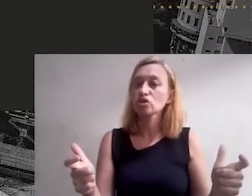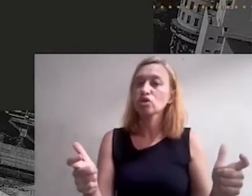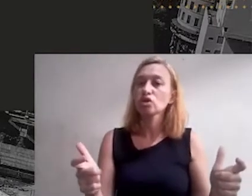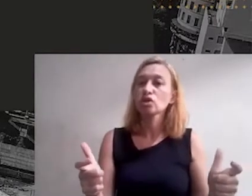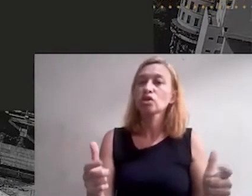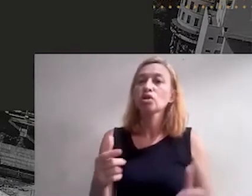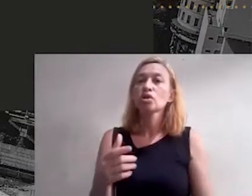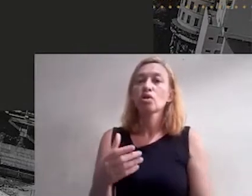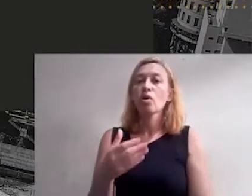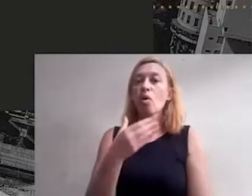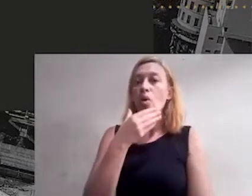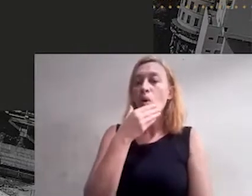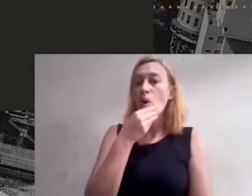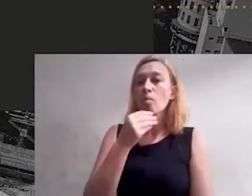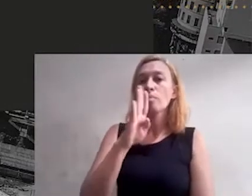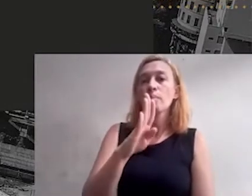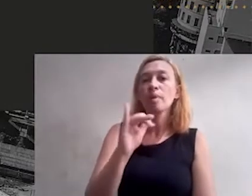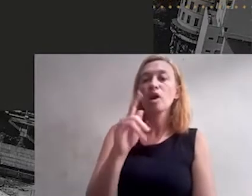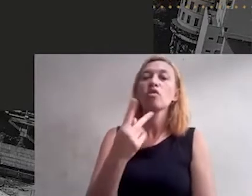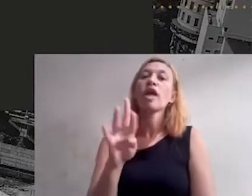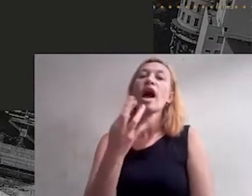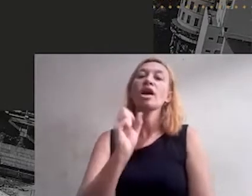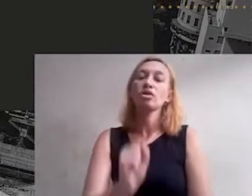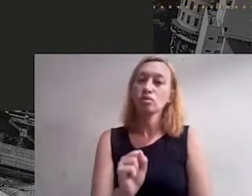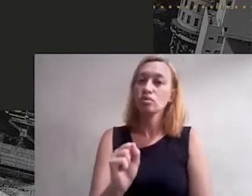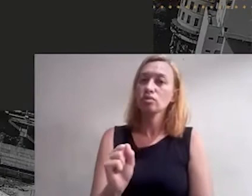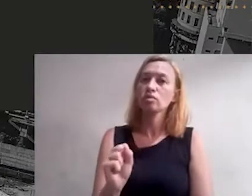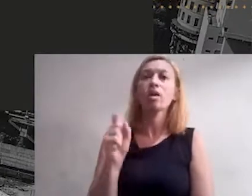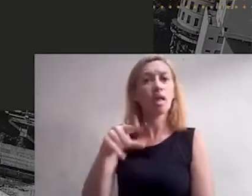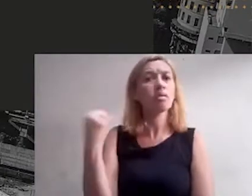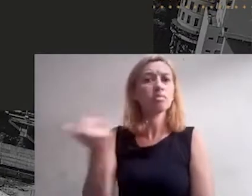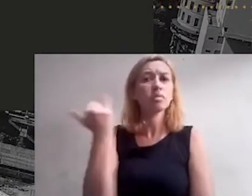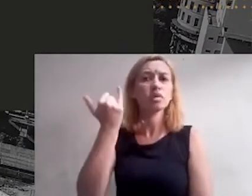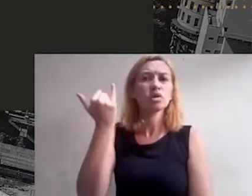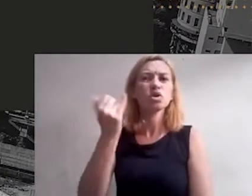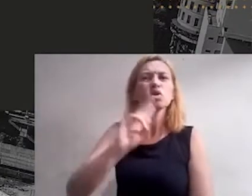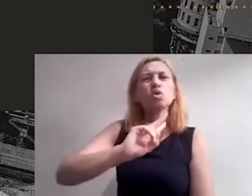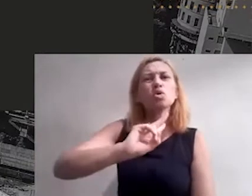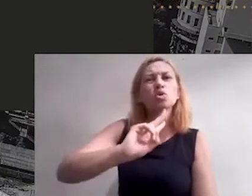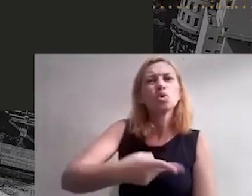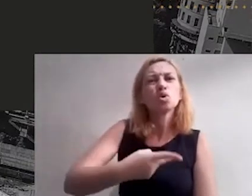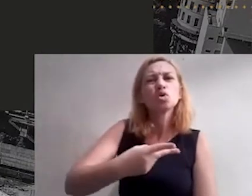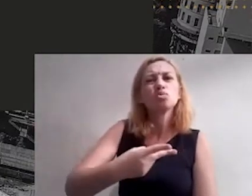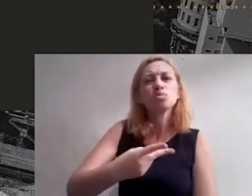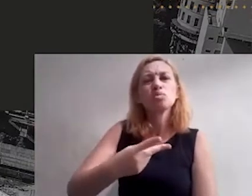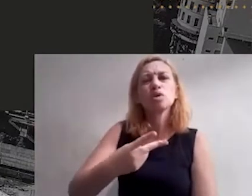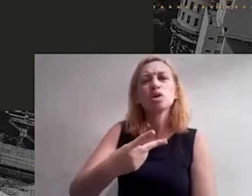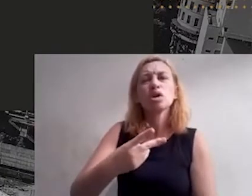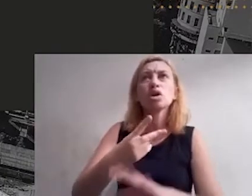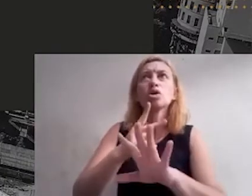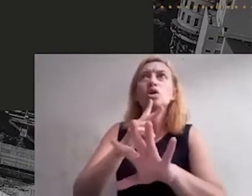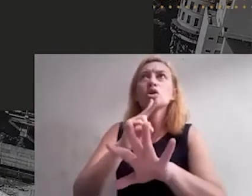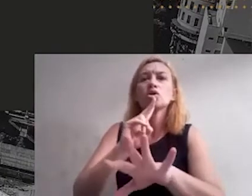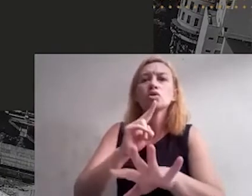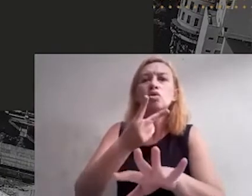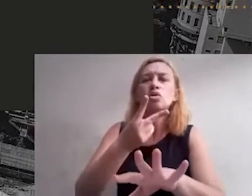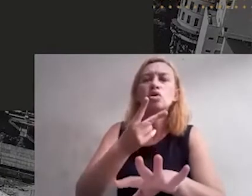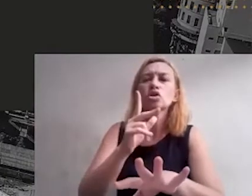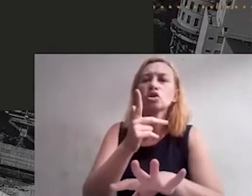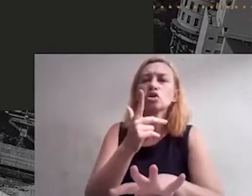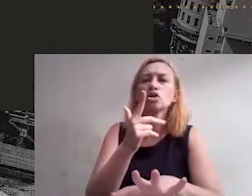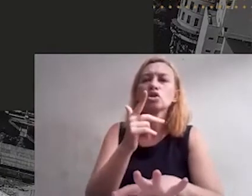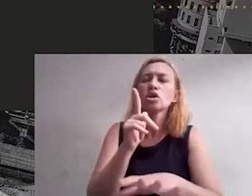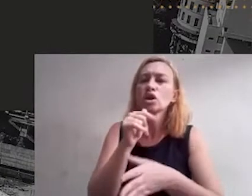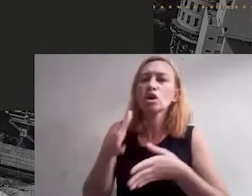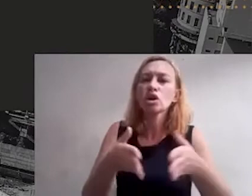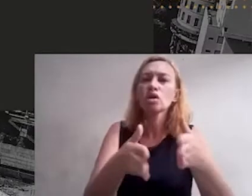É uma coisa impressionante. Os 2.000 mais ricos, 2.200 mais ricos do mundo, detêm